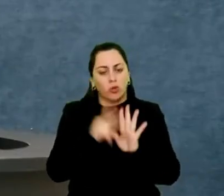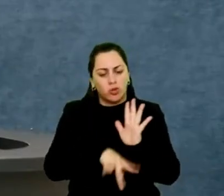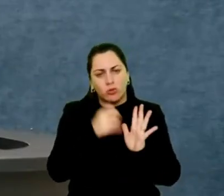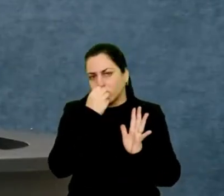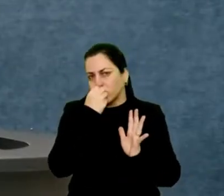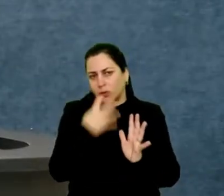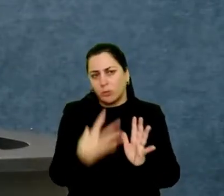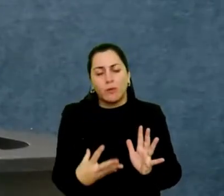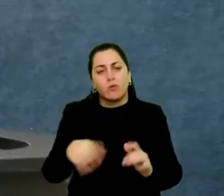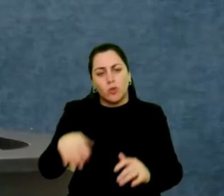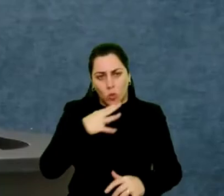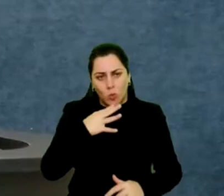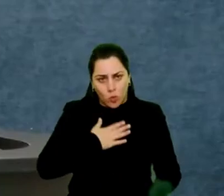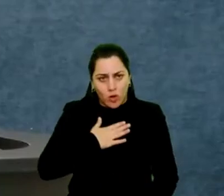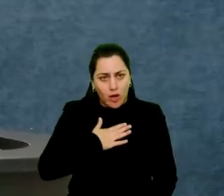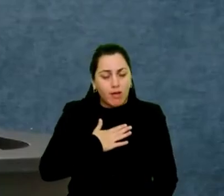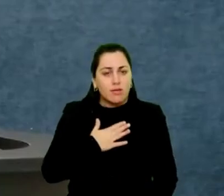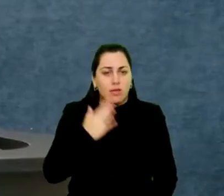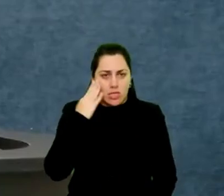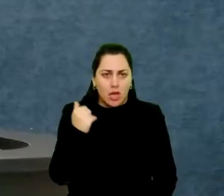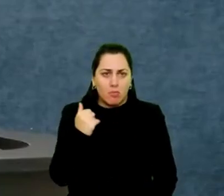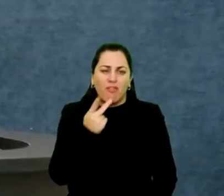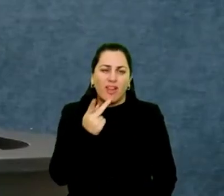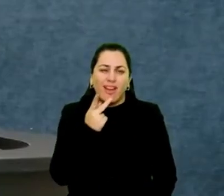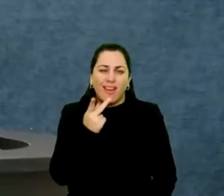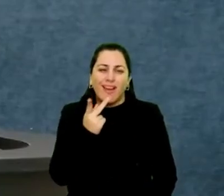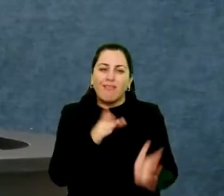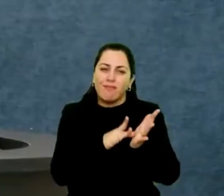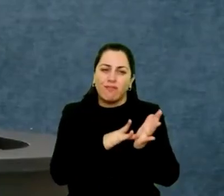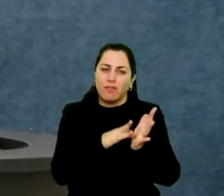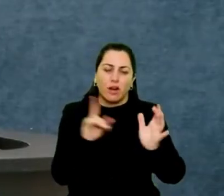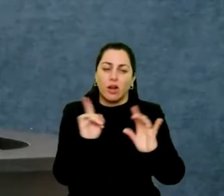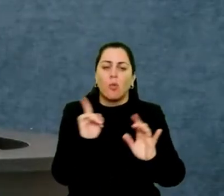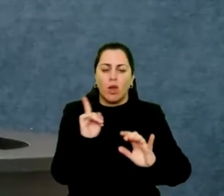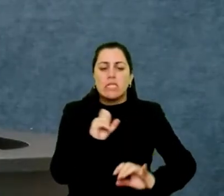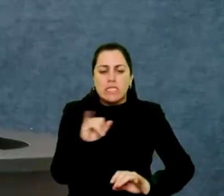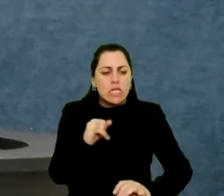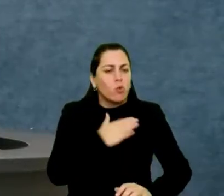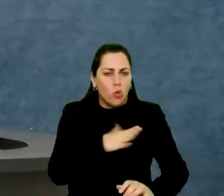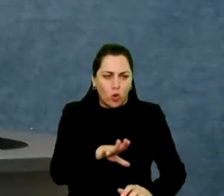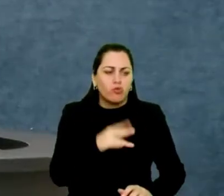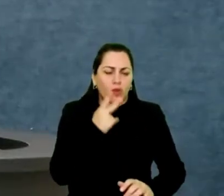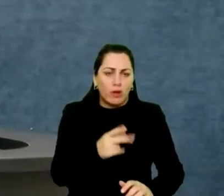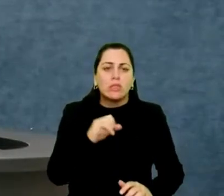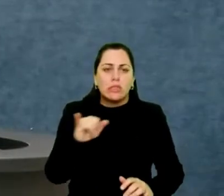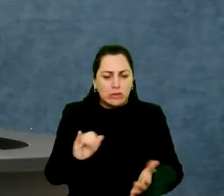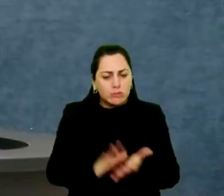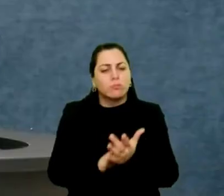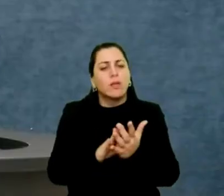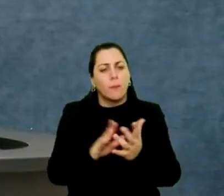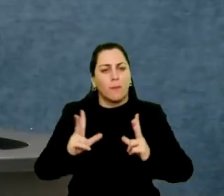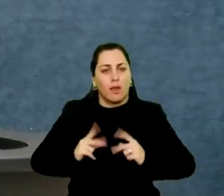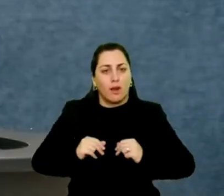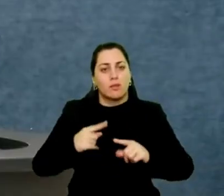me conhece mais pessoalmente sabe que eu não sou cínico. Quando eu sou crítico, eu sou bem crítico, e quando eu elogio, e merece elogio, eu